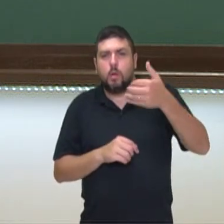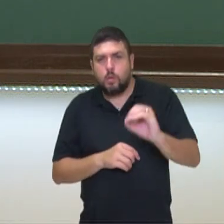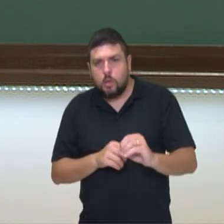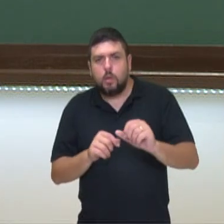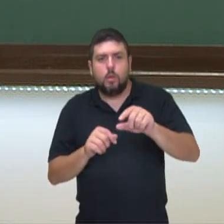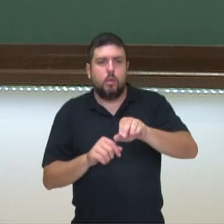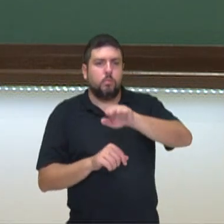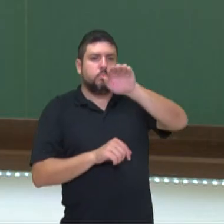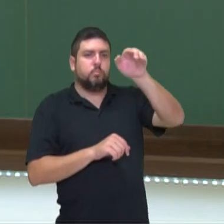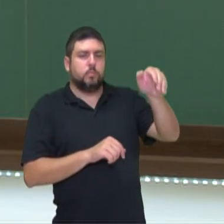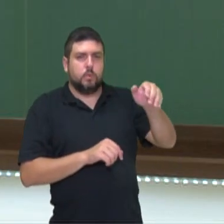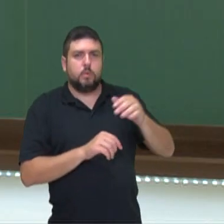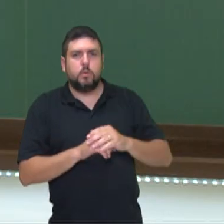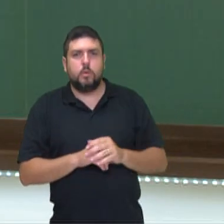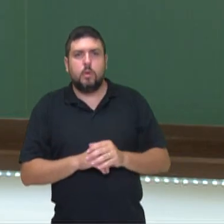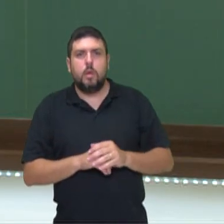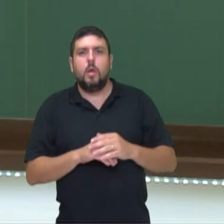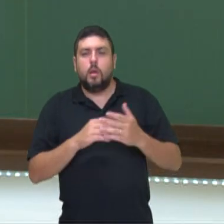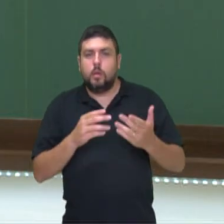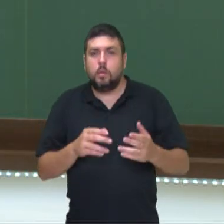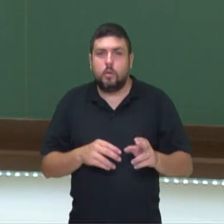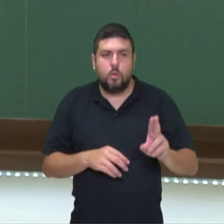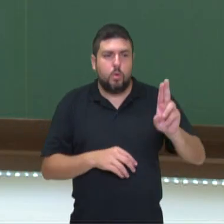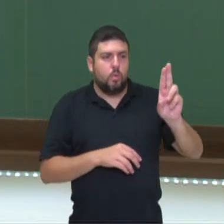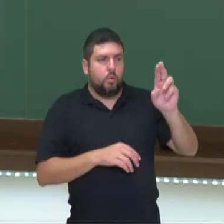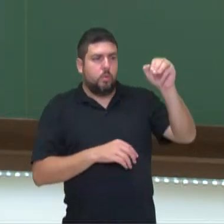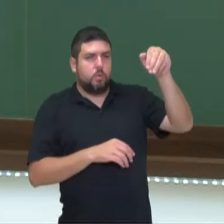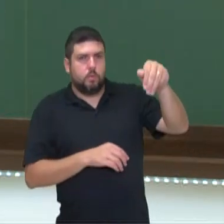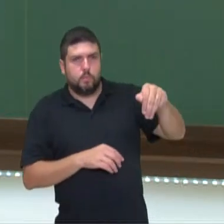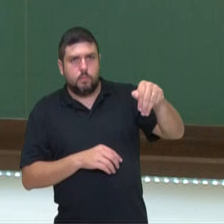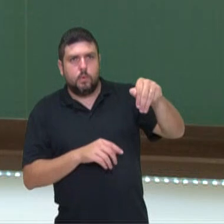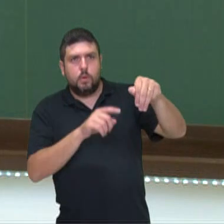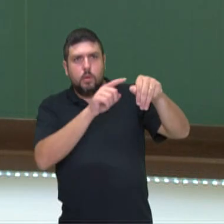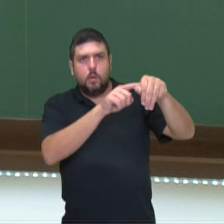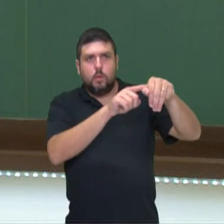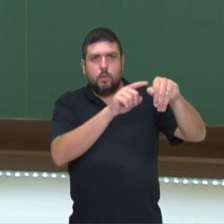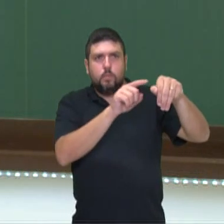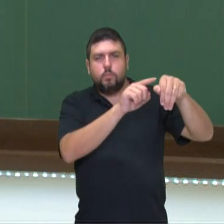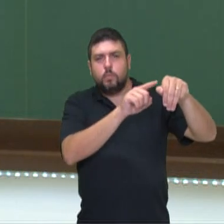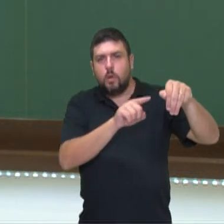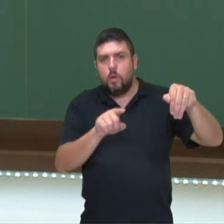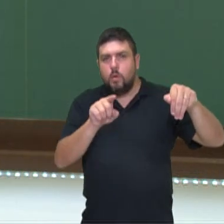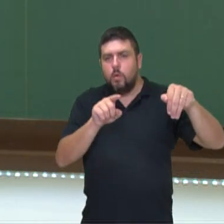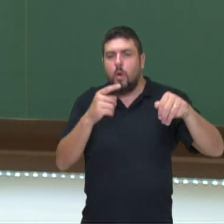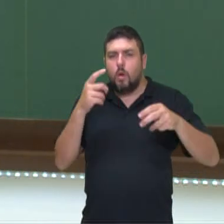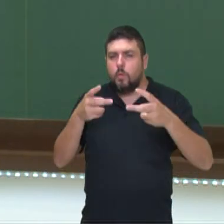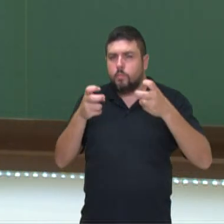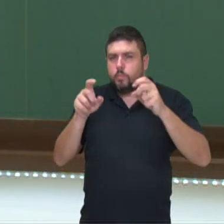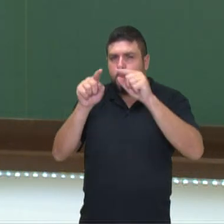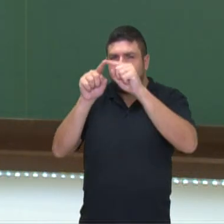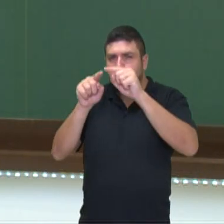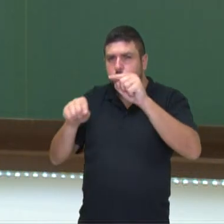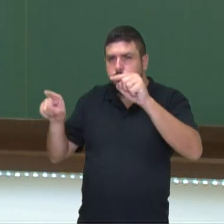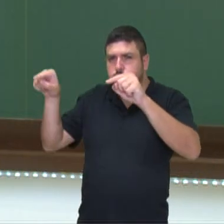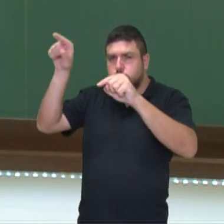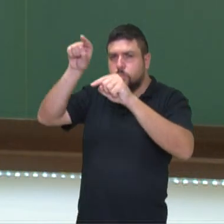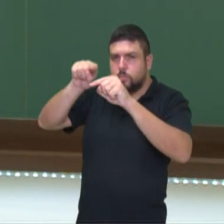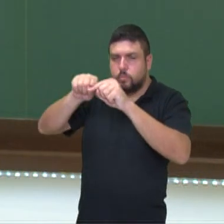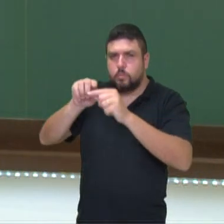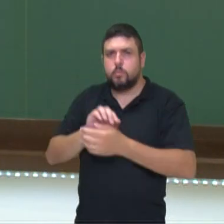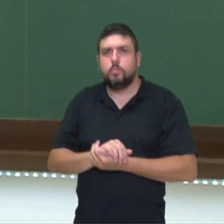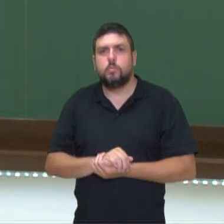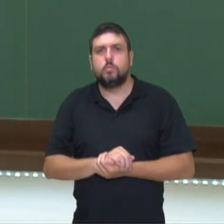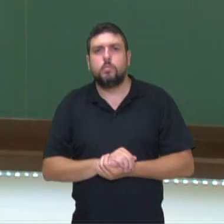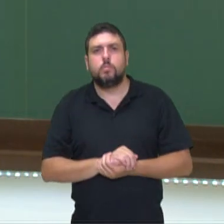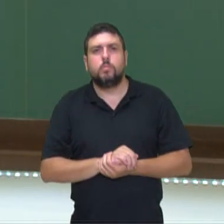eu tenho 10 unidades, é o mesmo que uma dezena, ou vice-versa, uma dezena pode ser transformada em 10 unidades. Se